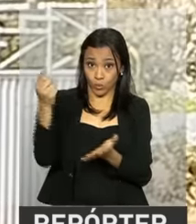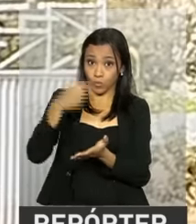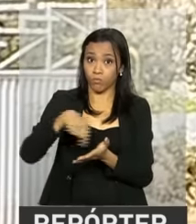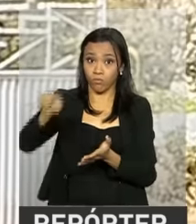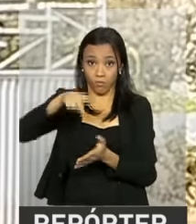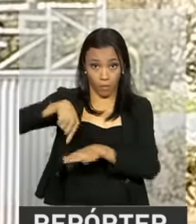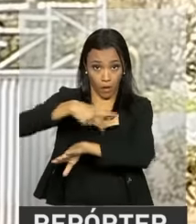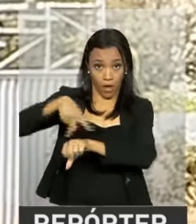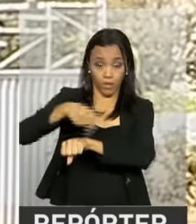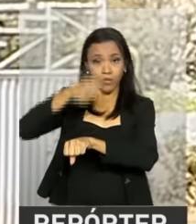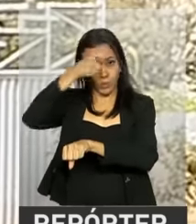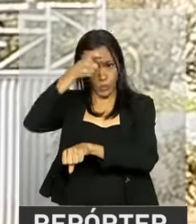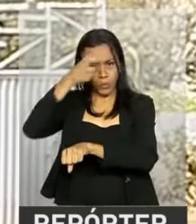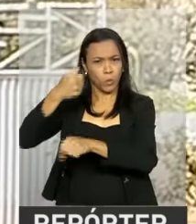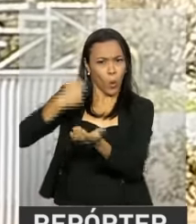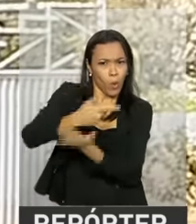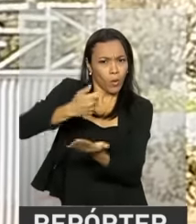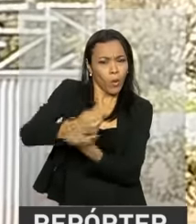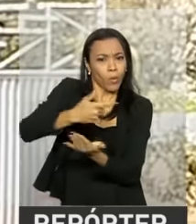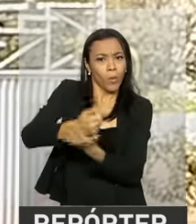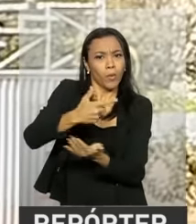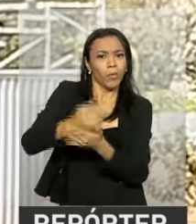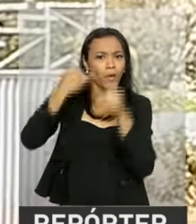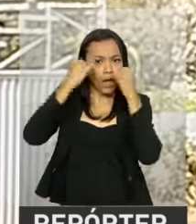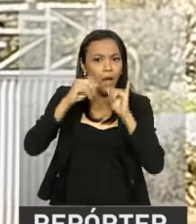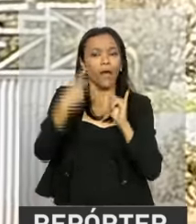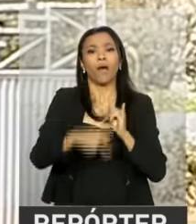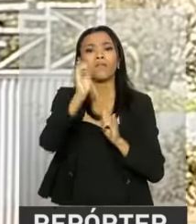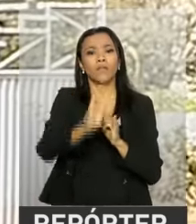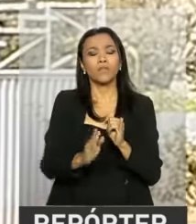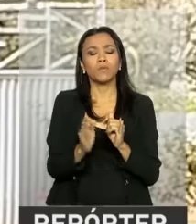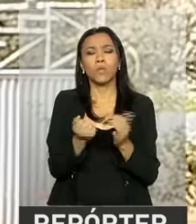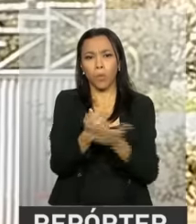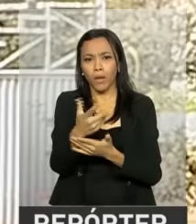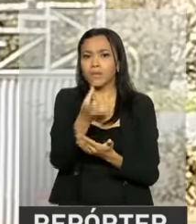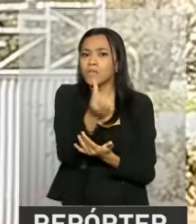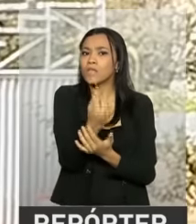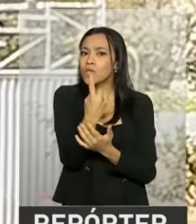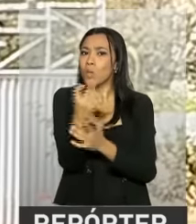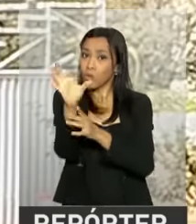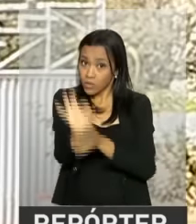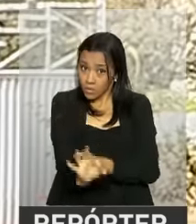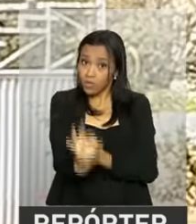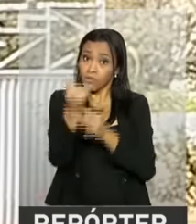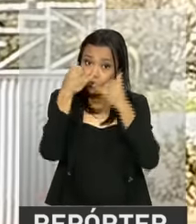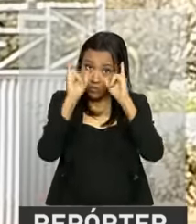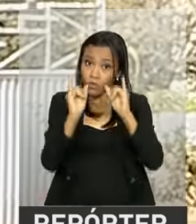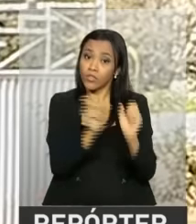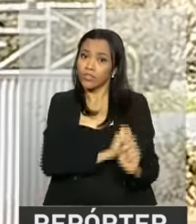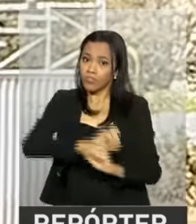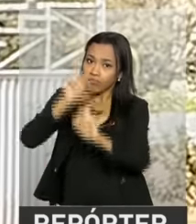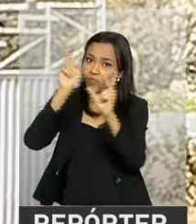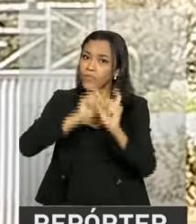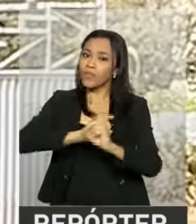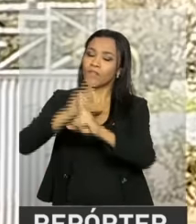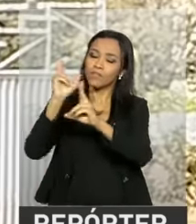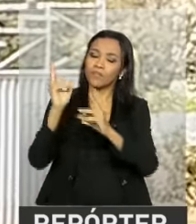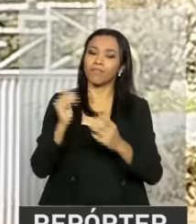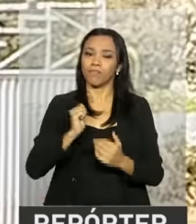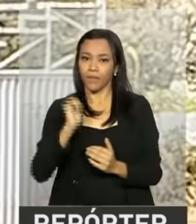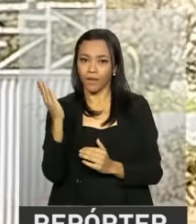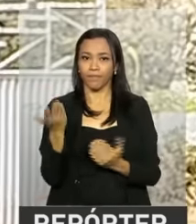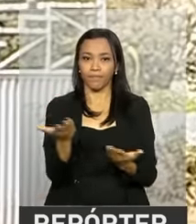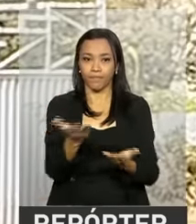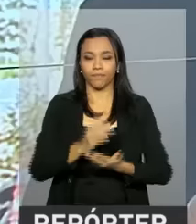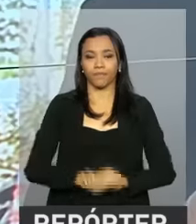principal cliente brasileiro e compraram cerca de 61% dos bovinos exportados vivos pelo Brasil